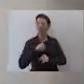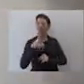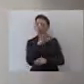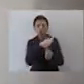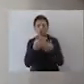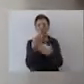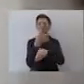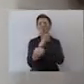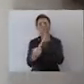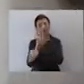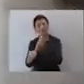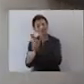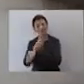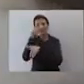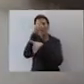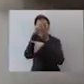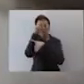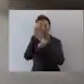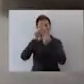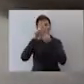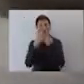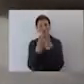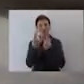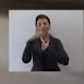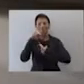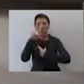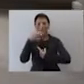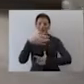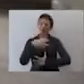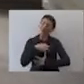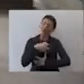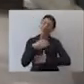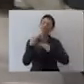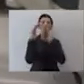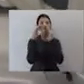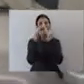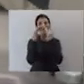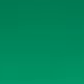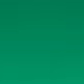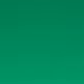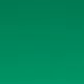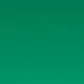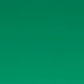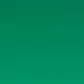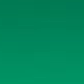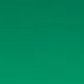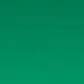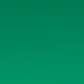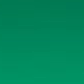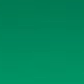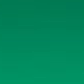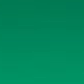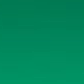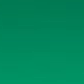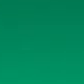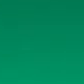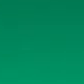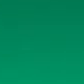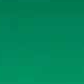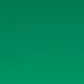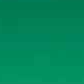enquanto você recebe todo o cuidado. Hospital Unimed, para você se sentir em casa.